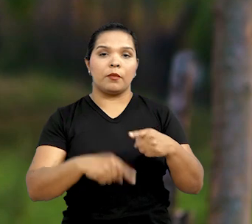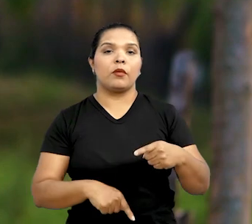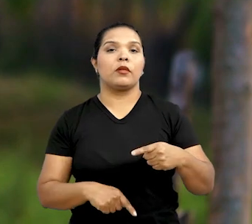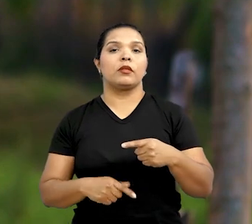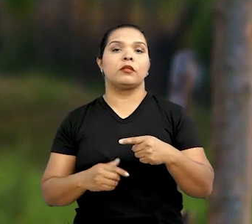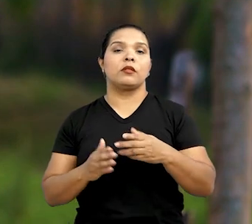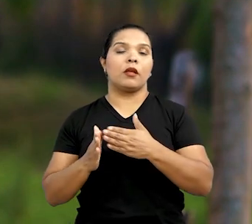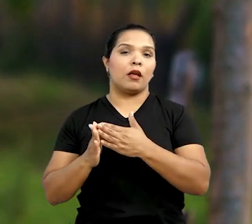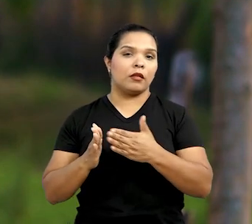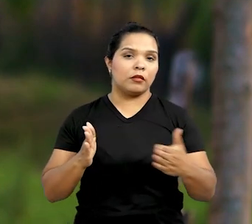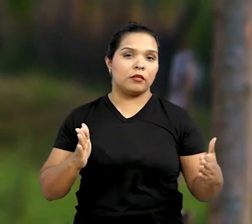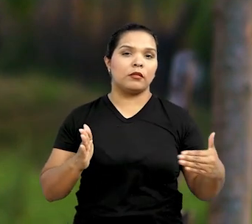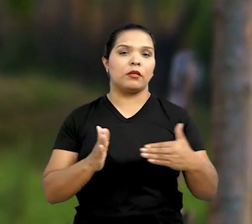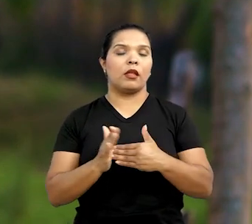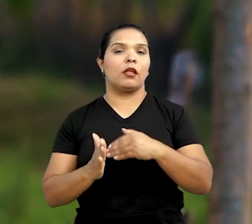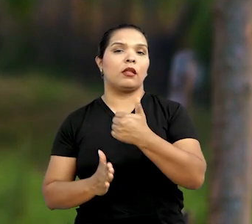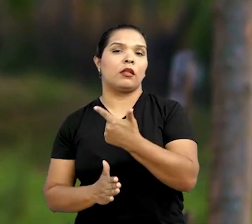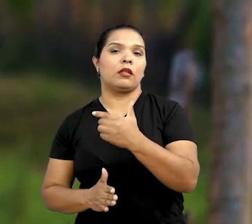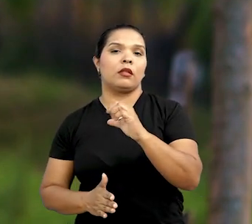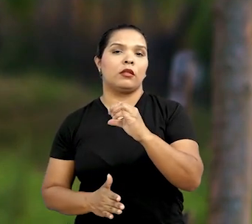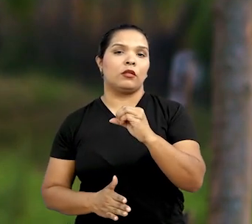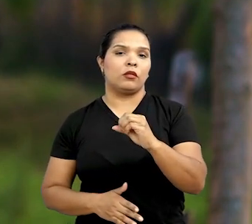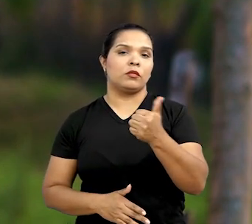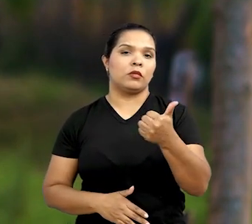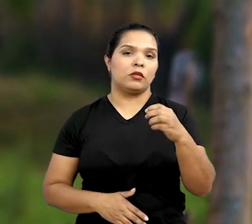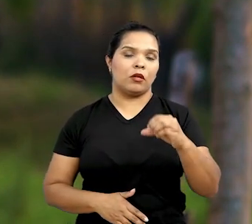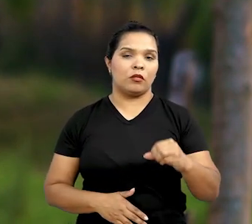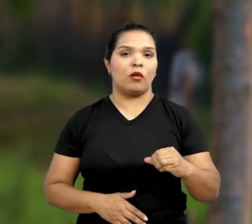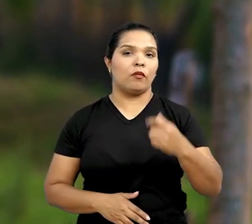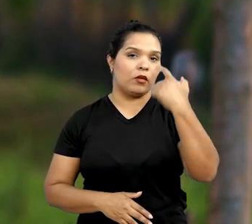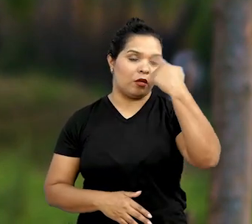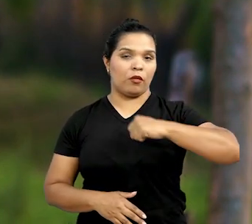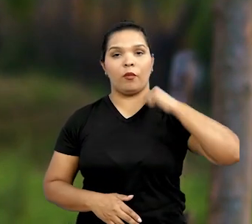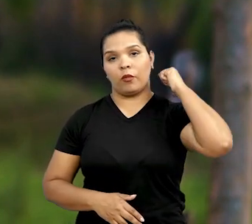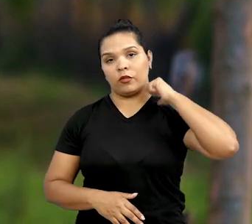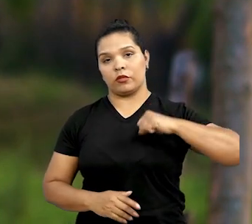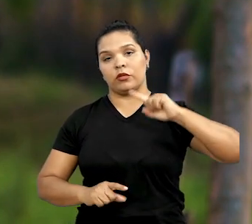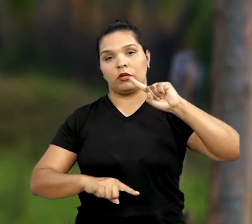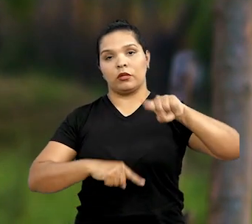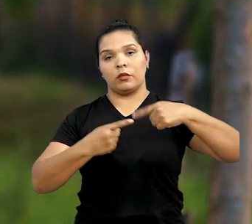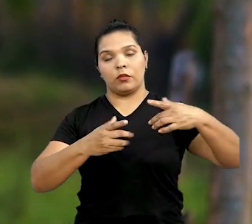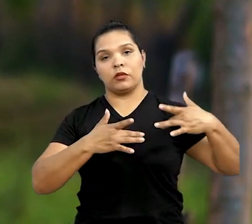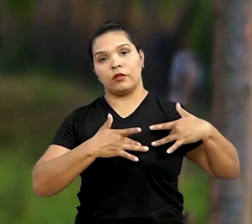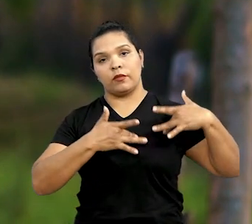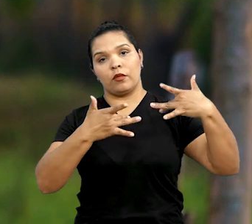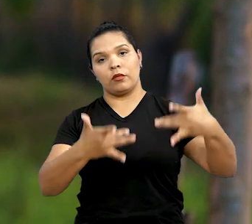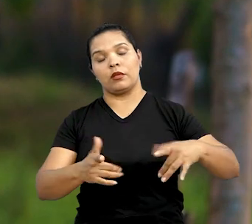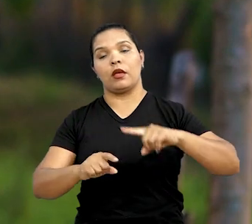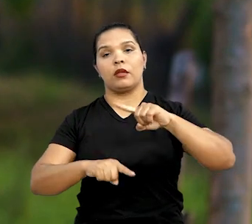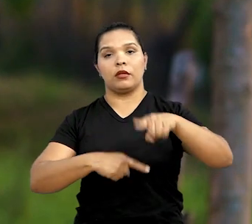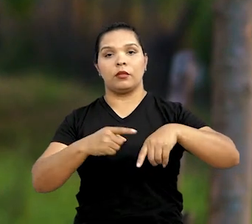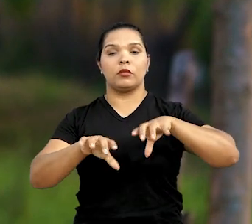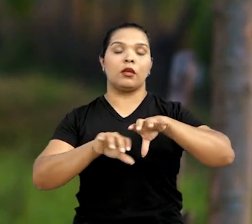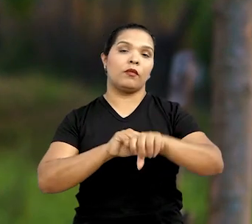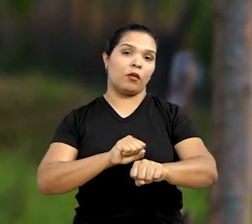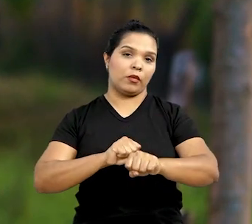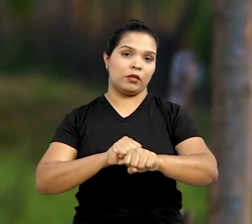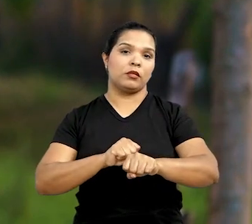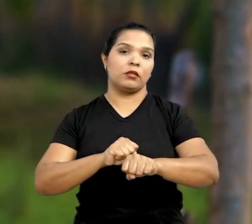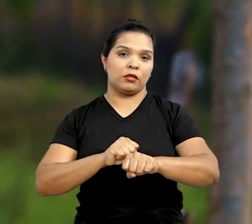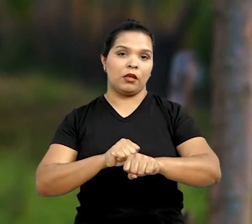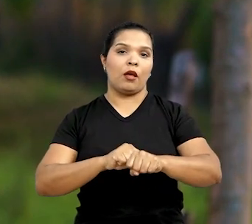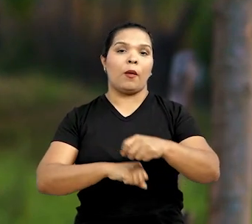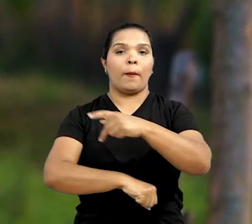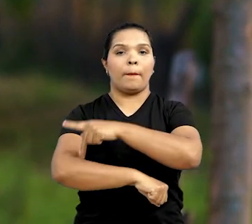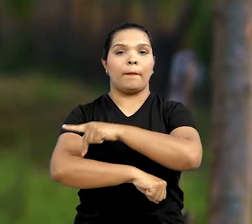de 2011 até 2019 na condição de bolsista e depois voluntária. E após a formação, né,